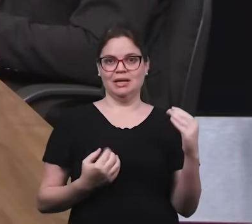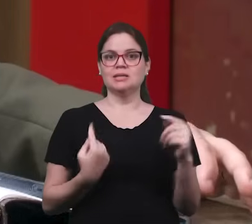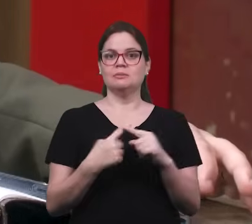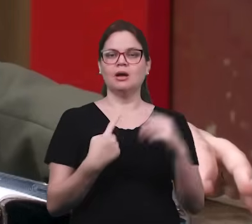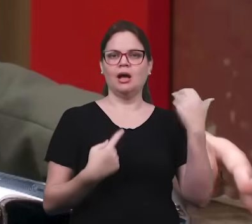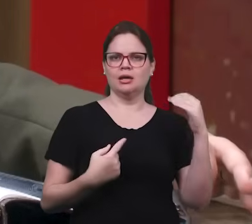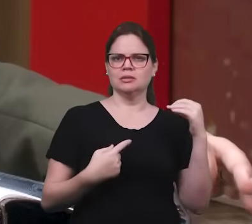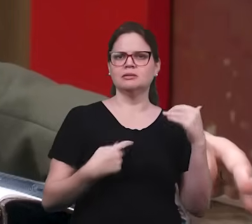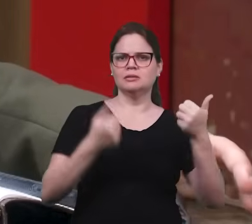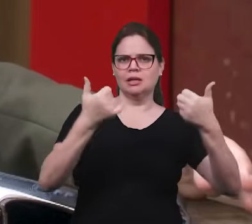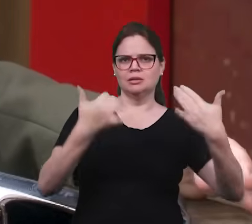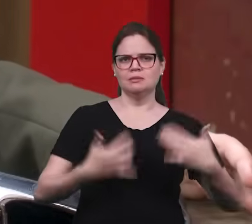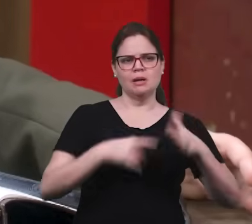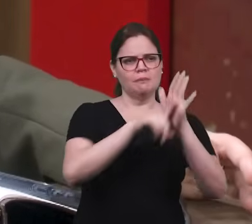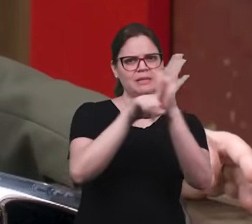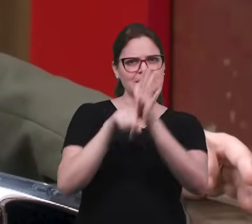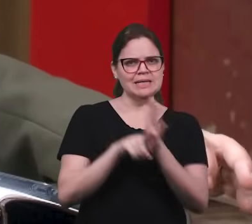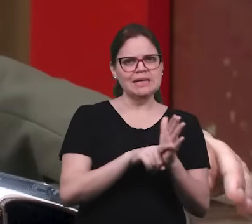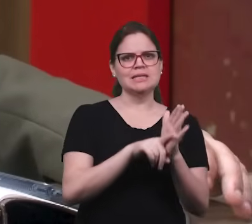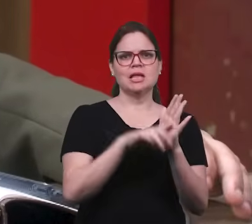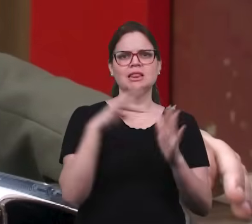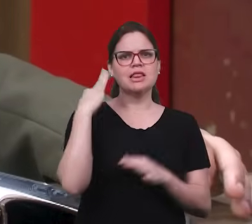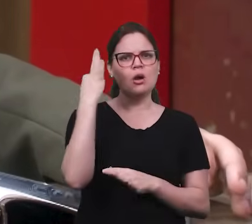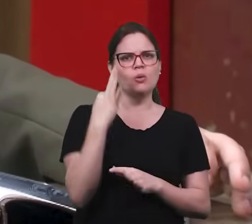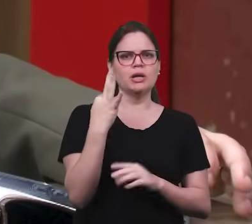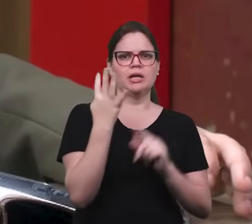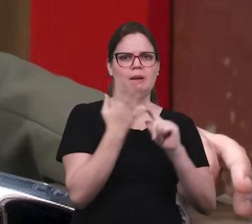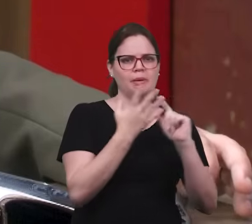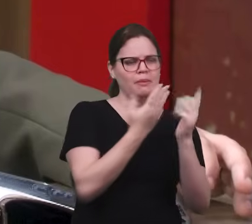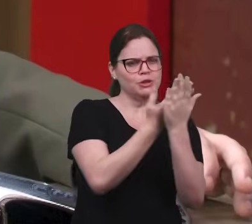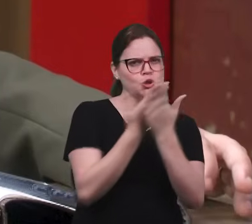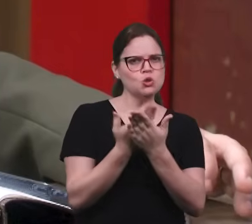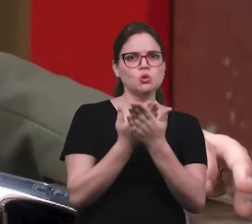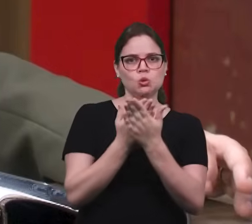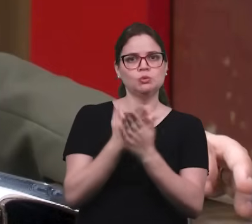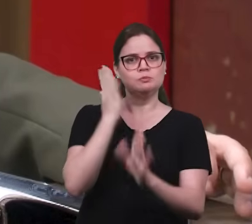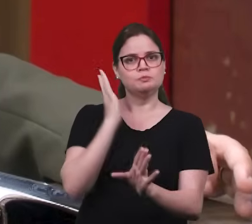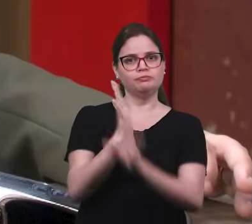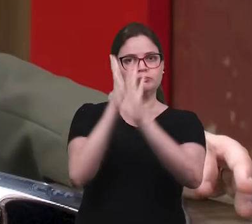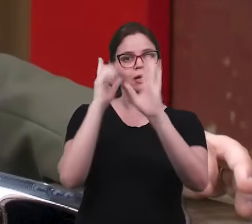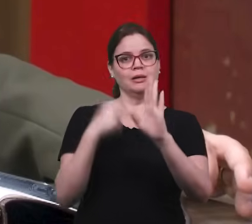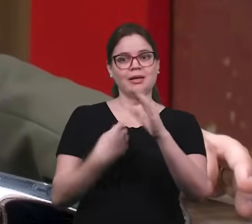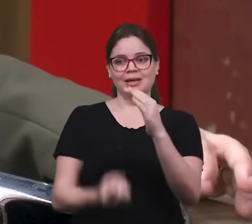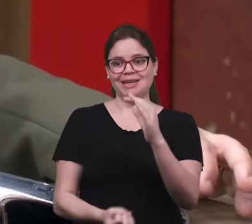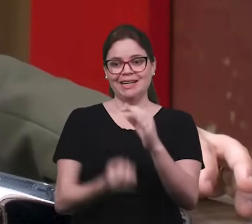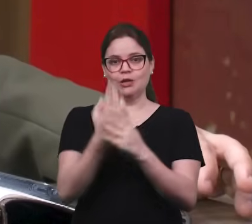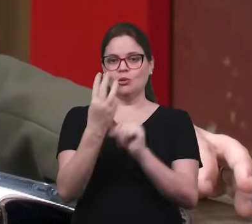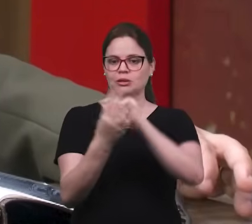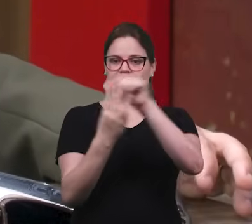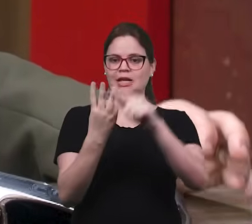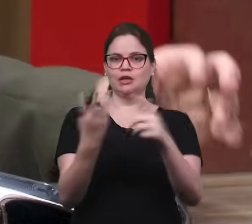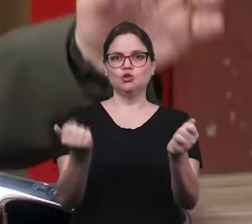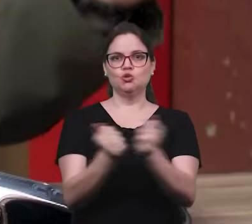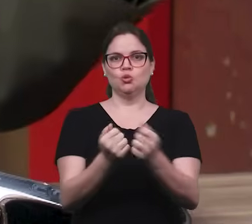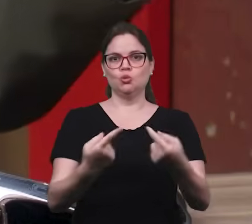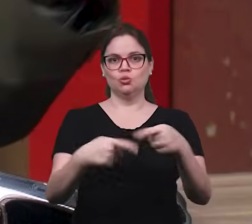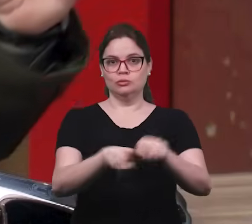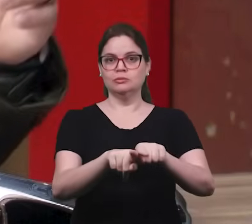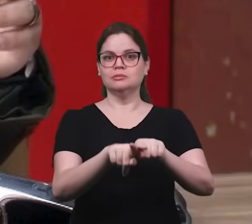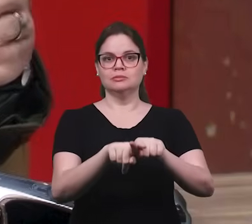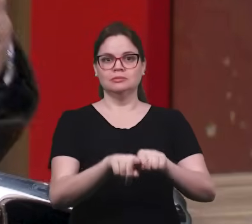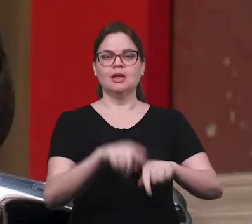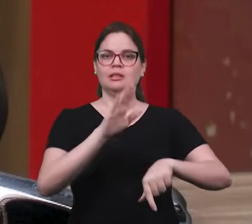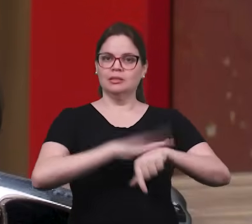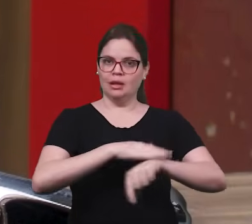tempo, pelas teorias que nós temos. Sim. Mas você vê que a Bíblia e a palavra de Deus é absoluta nesse aspecto, porque ela já vai